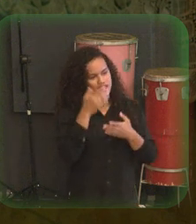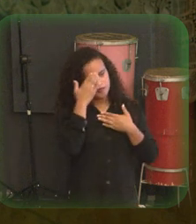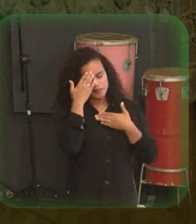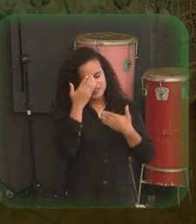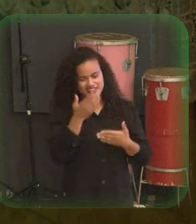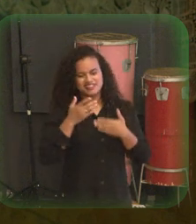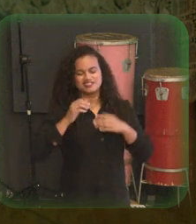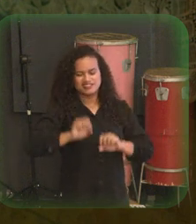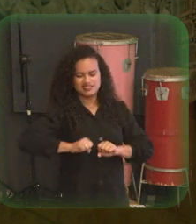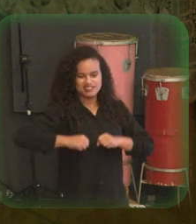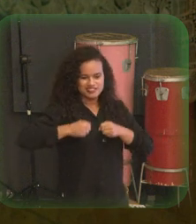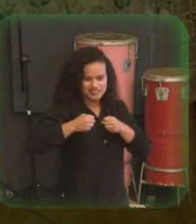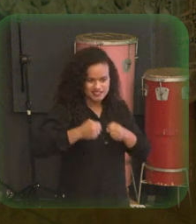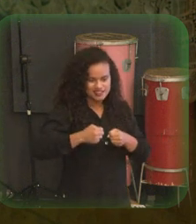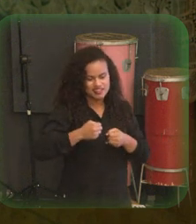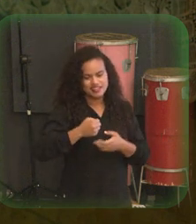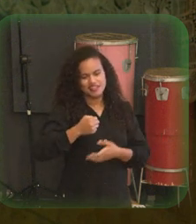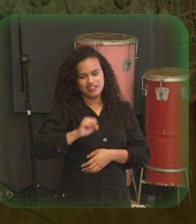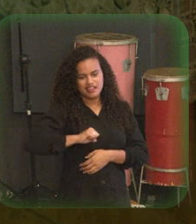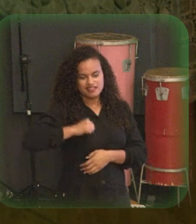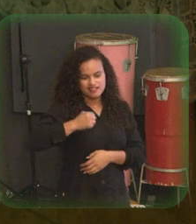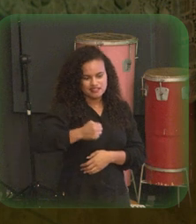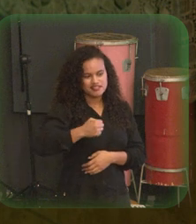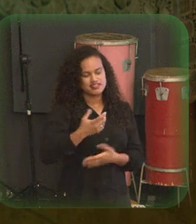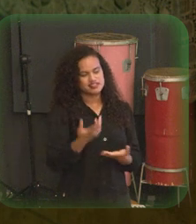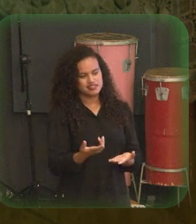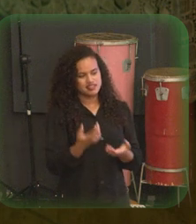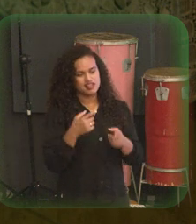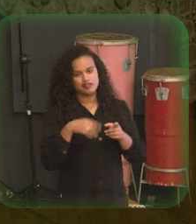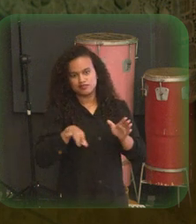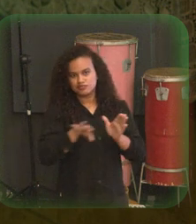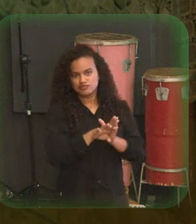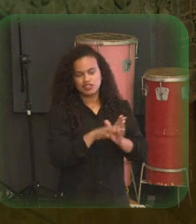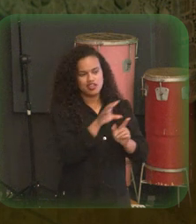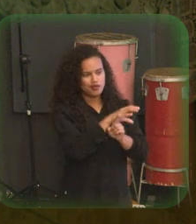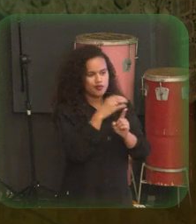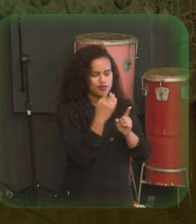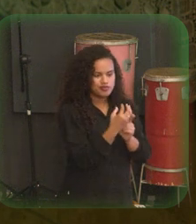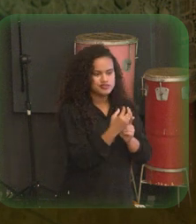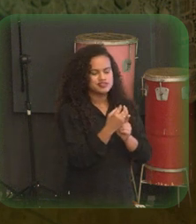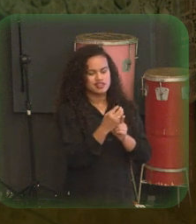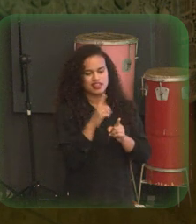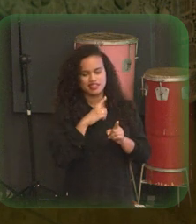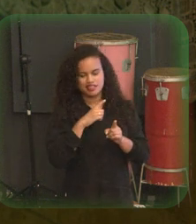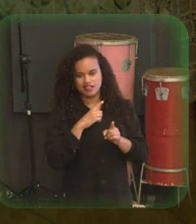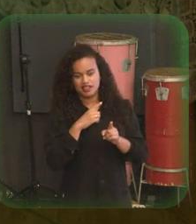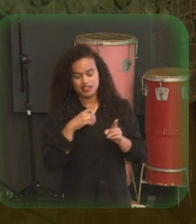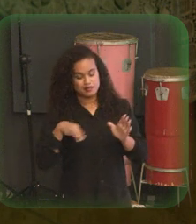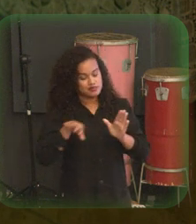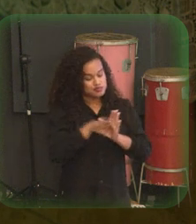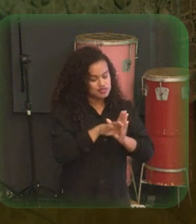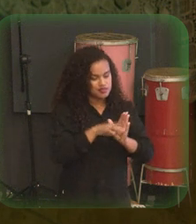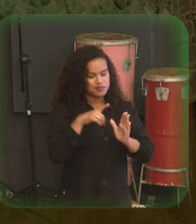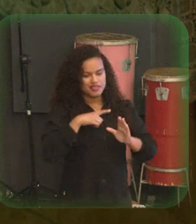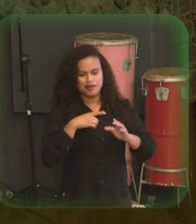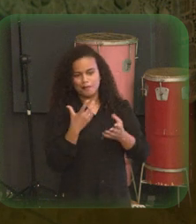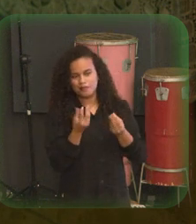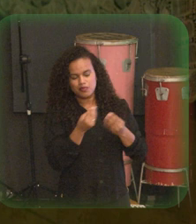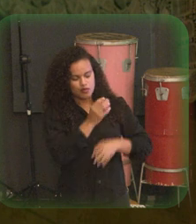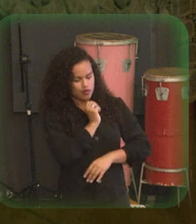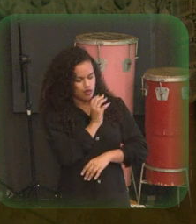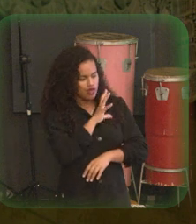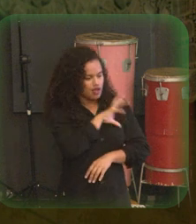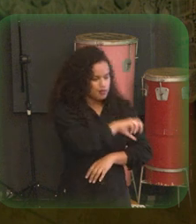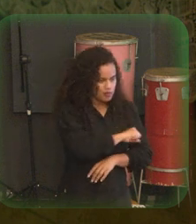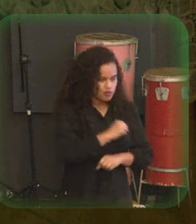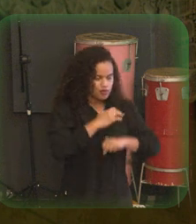enfrentar. Mas sei que toda vez que chego lá no Congresso, eu sou cercado de muito amor, de muito carinho. Eu tenho uma